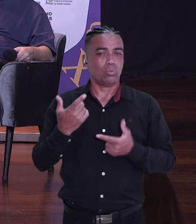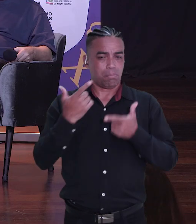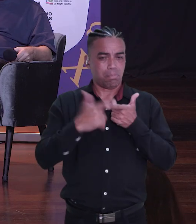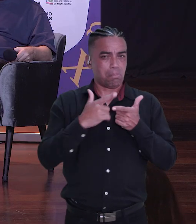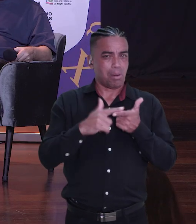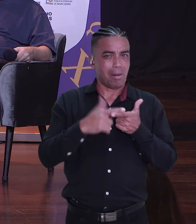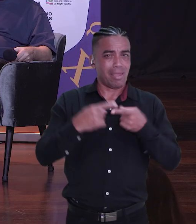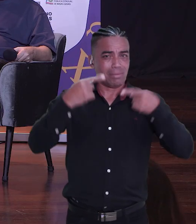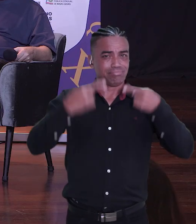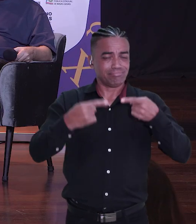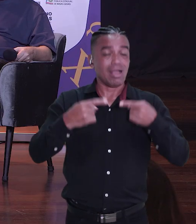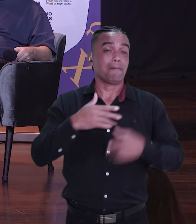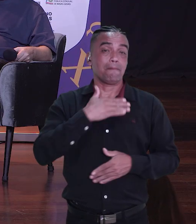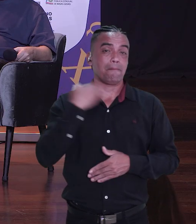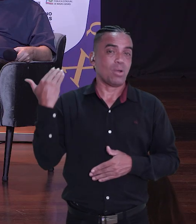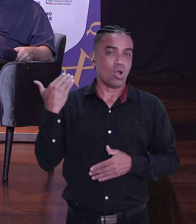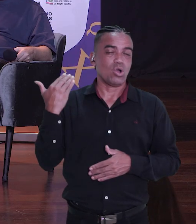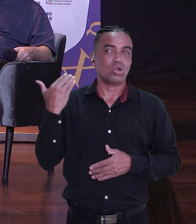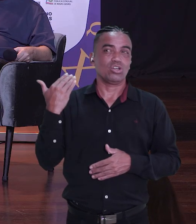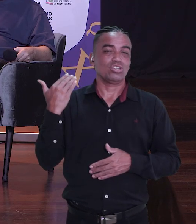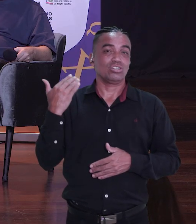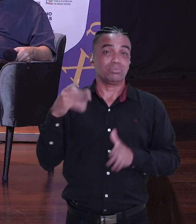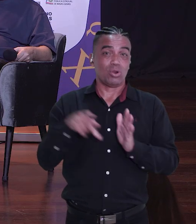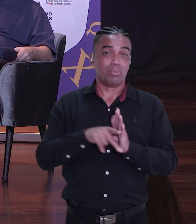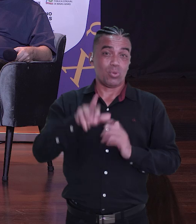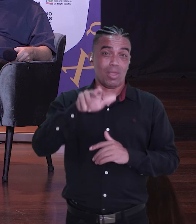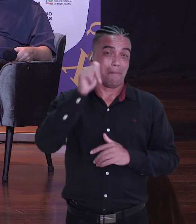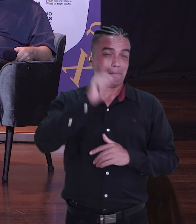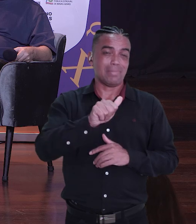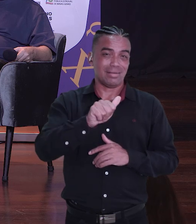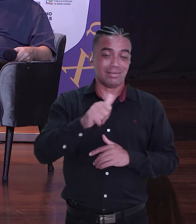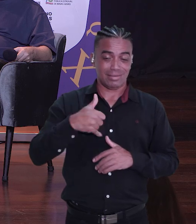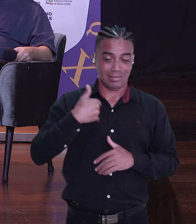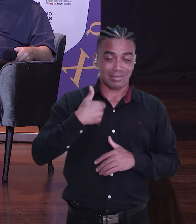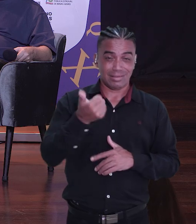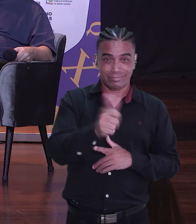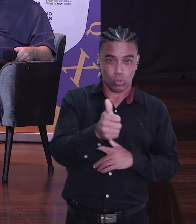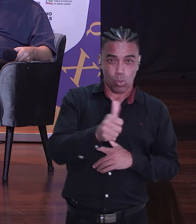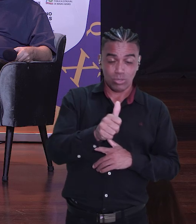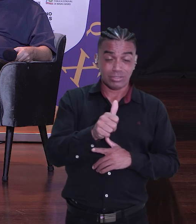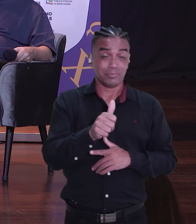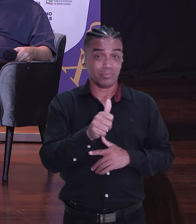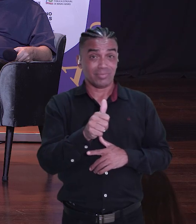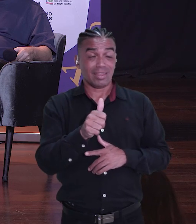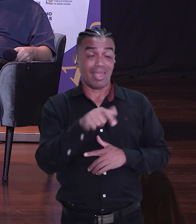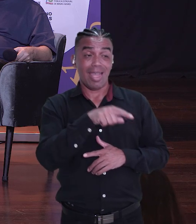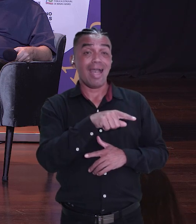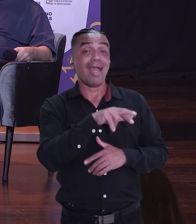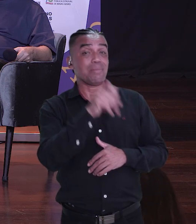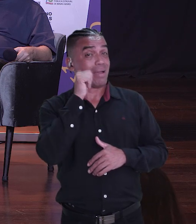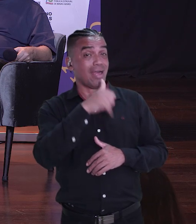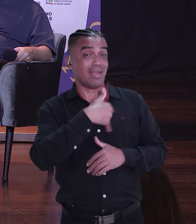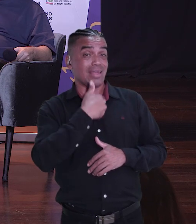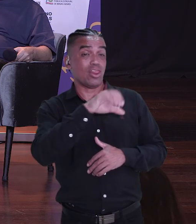o primeiro confronto que o Rui teve com a morte foi a morte da irmã dele. Quando ele tinha 11 anos, a irmã dele tinha